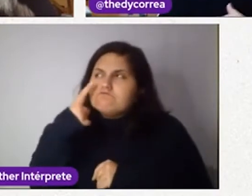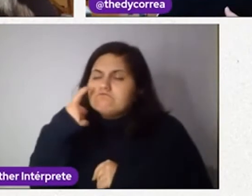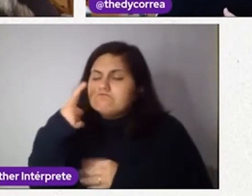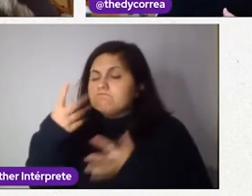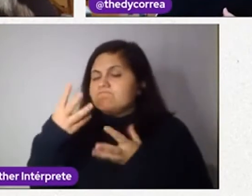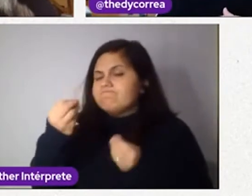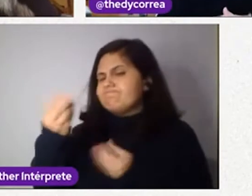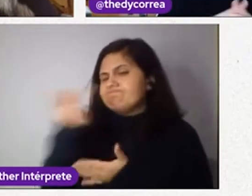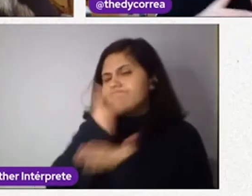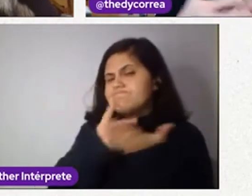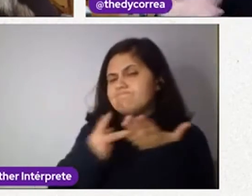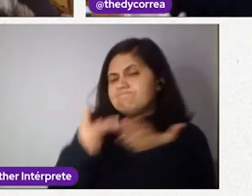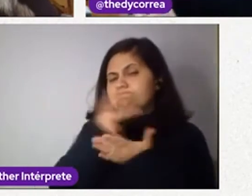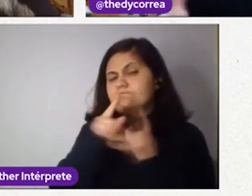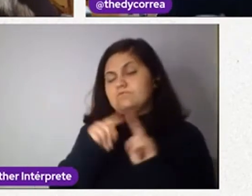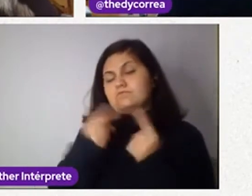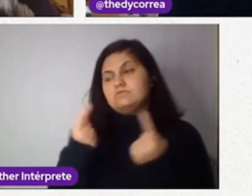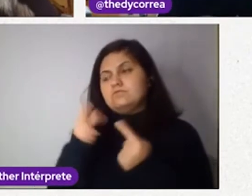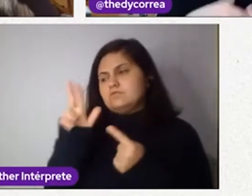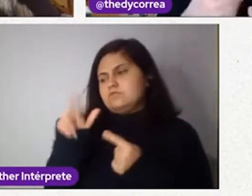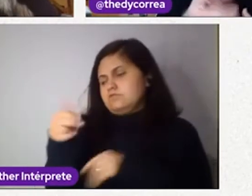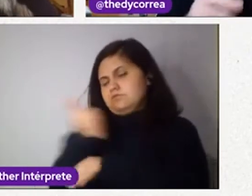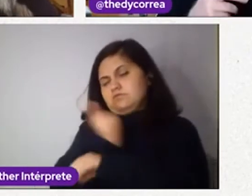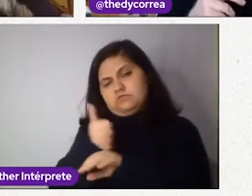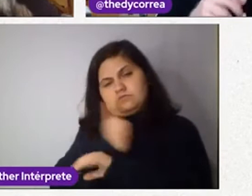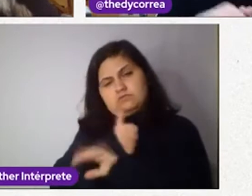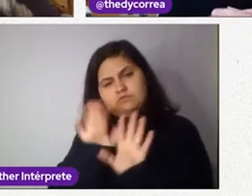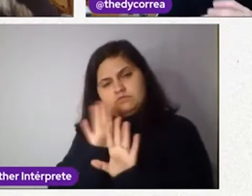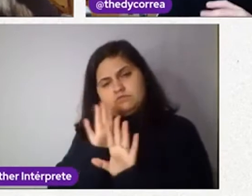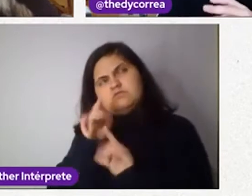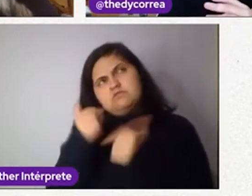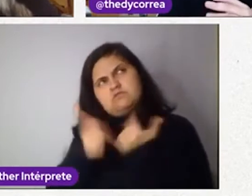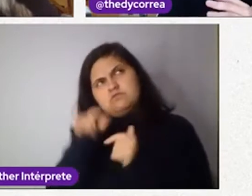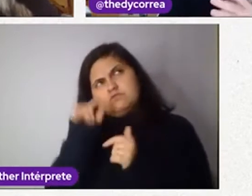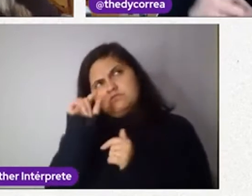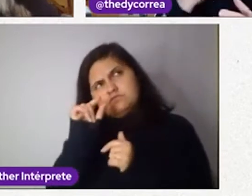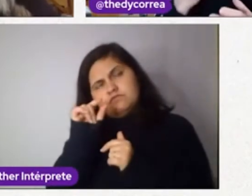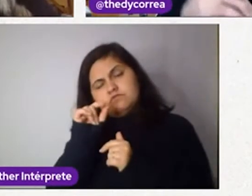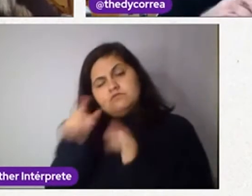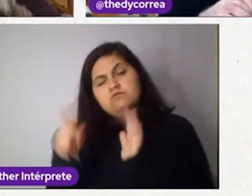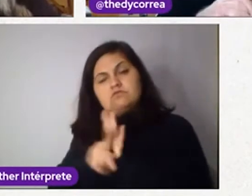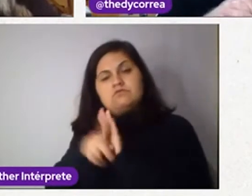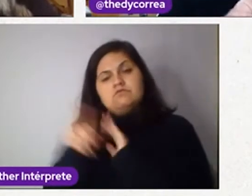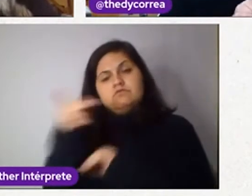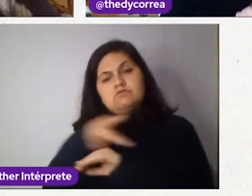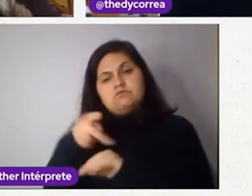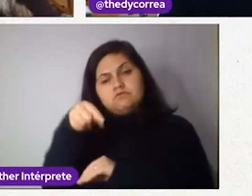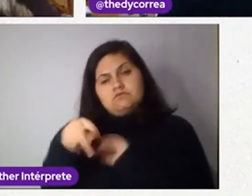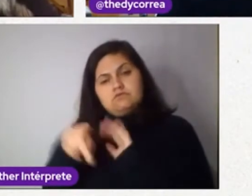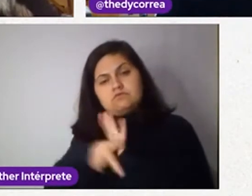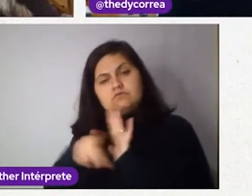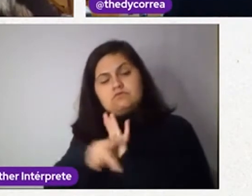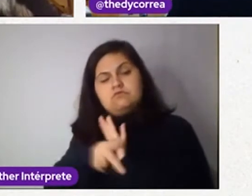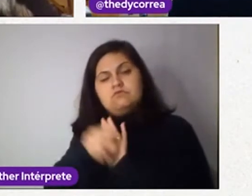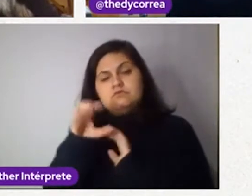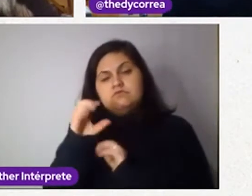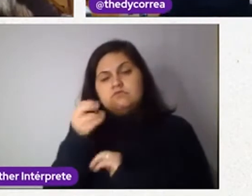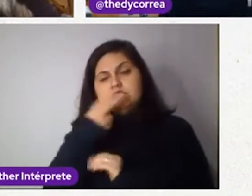desenho. Mas nunca fui profissional disso. Cheguei a trabalhar um tempo de ilustrador do Correio do Povo, aqui de Porto Alegre.